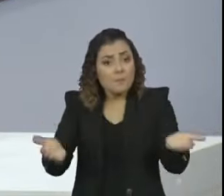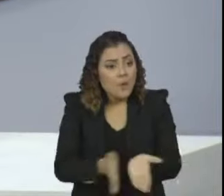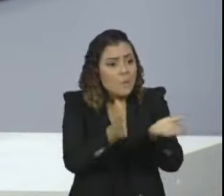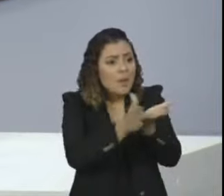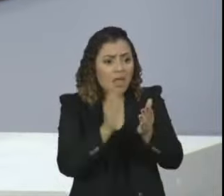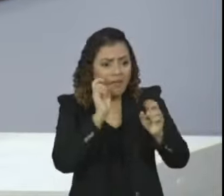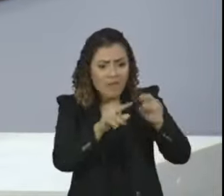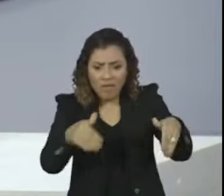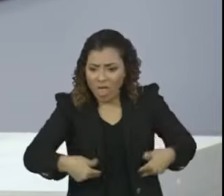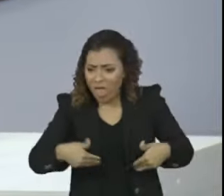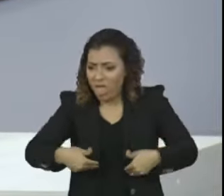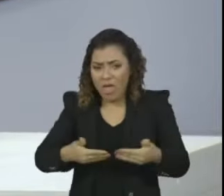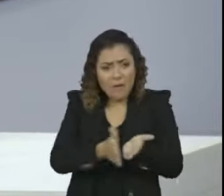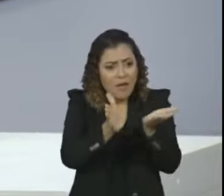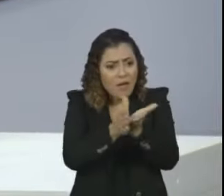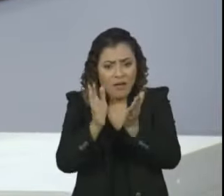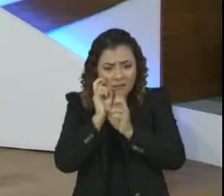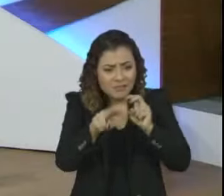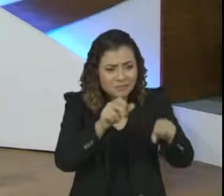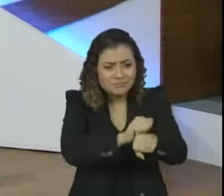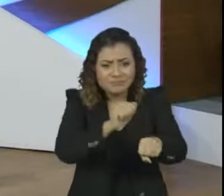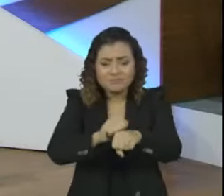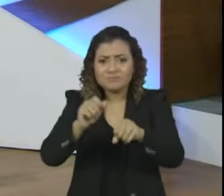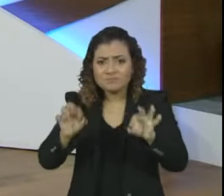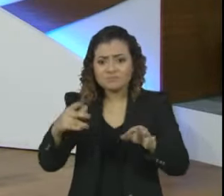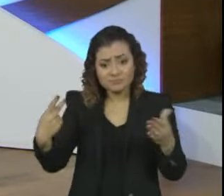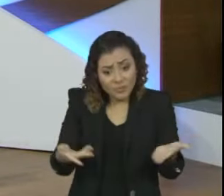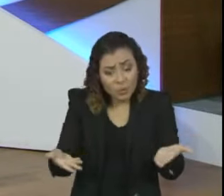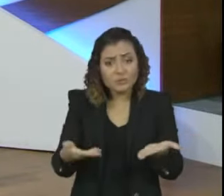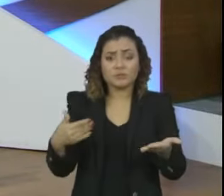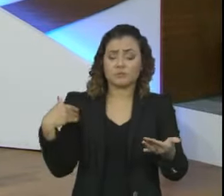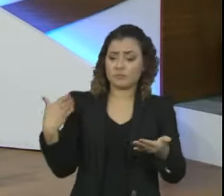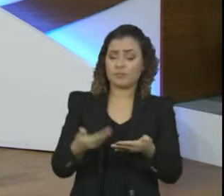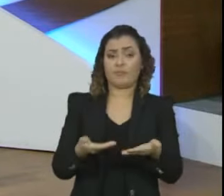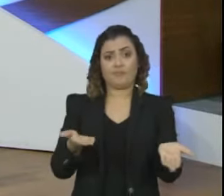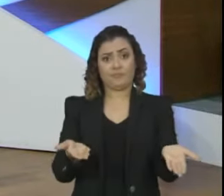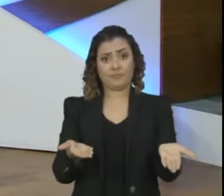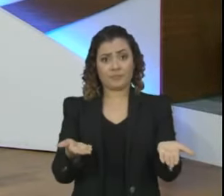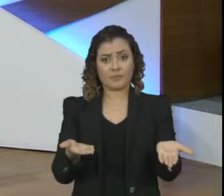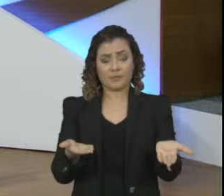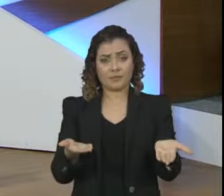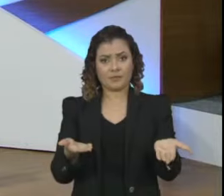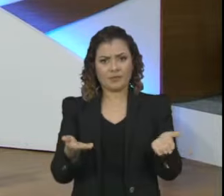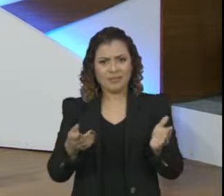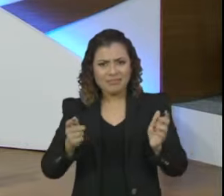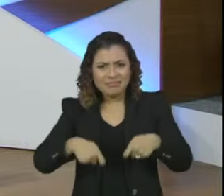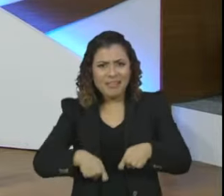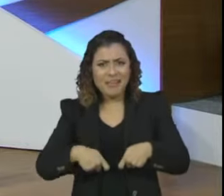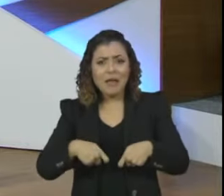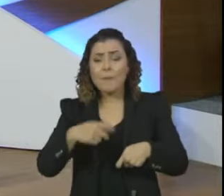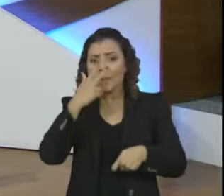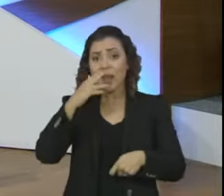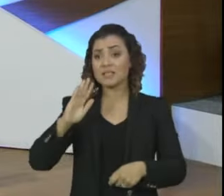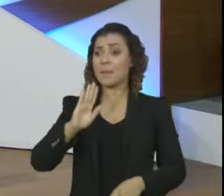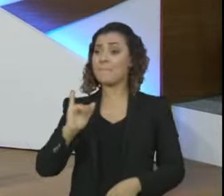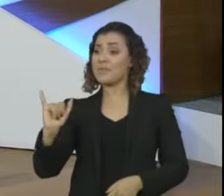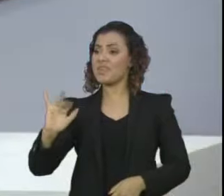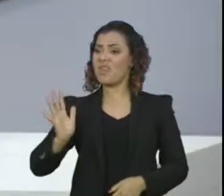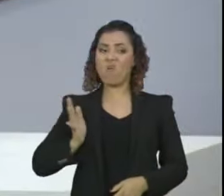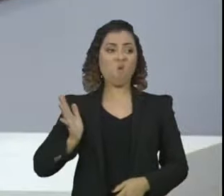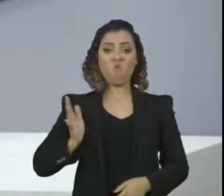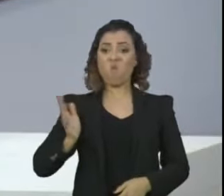Extrema e Crescente como nós estamos vivendo nos dias atuais Mas onde há espaço para poucos milionários